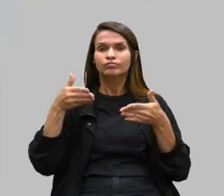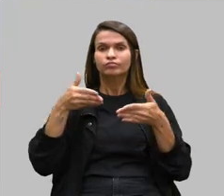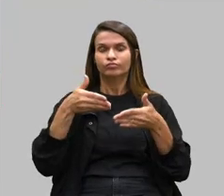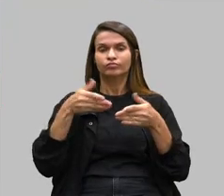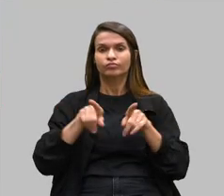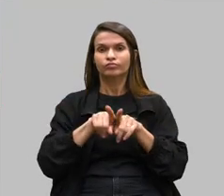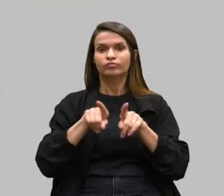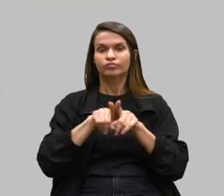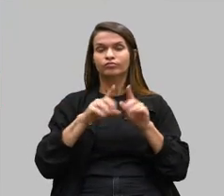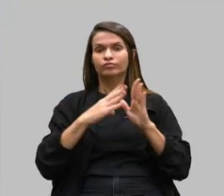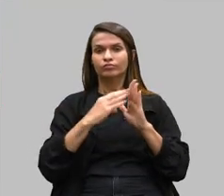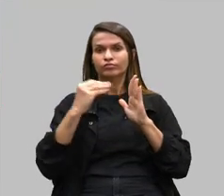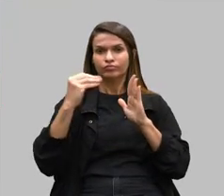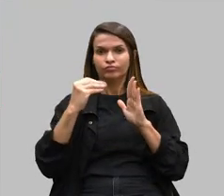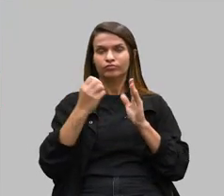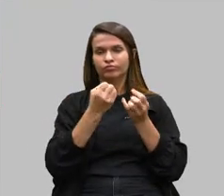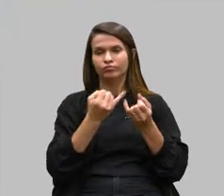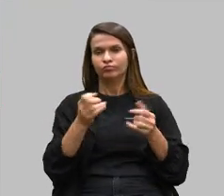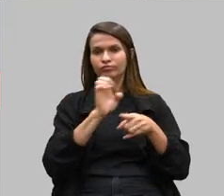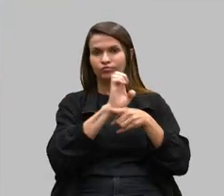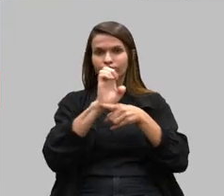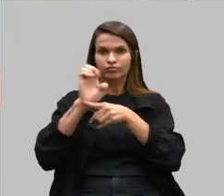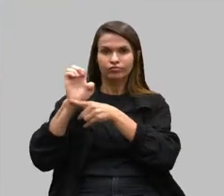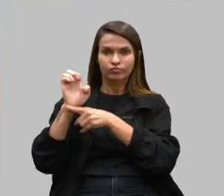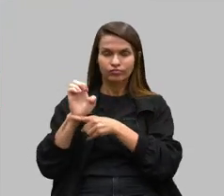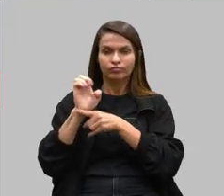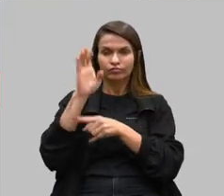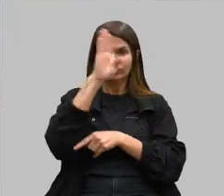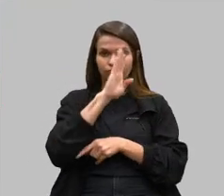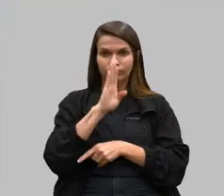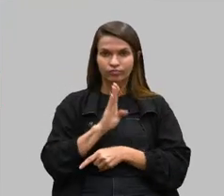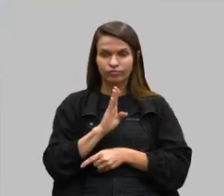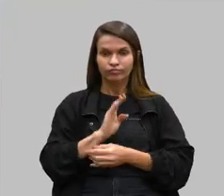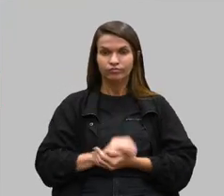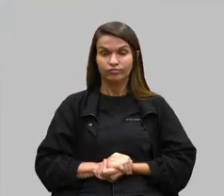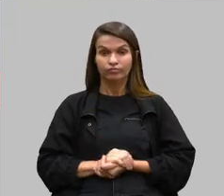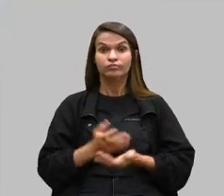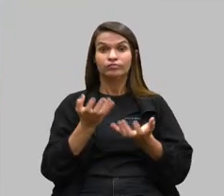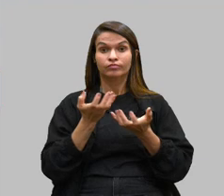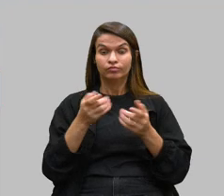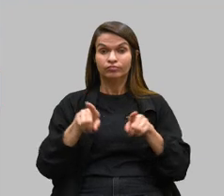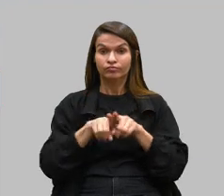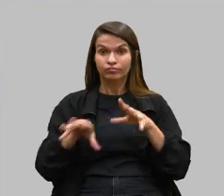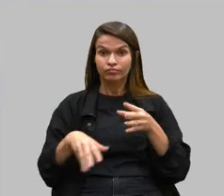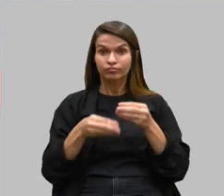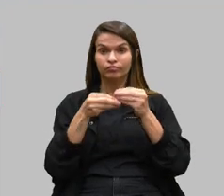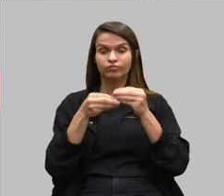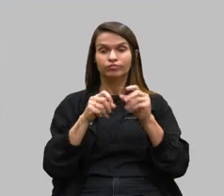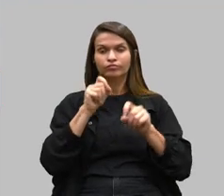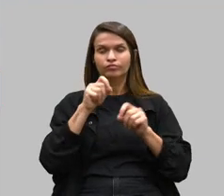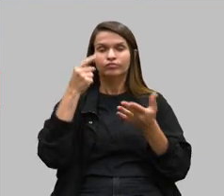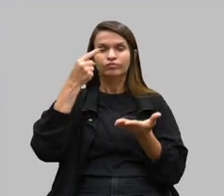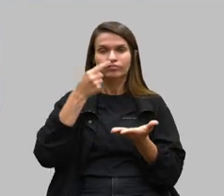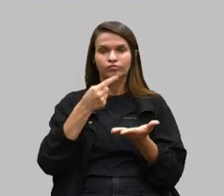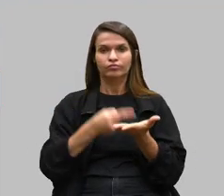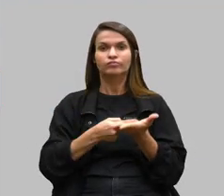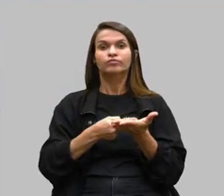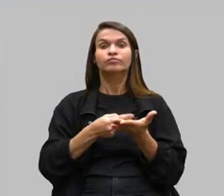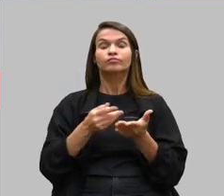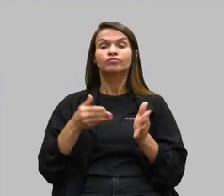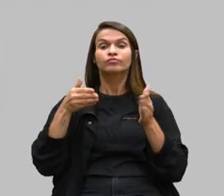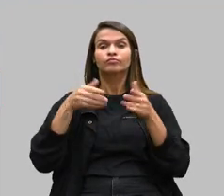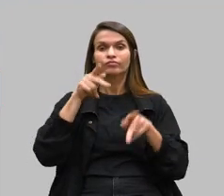de exemplo a vários Estados da Federação quero aqui dizer que o nosso compromisso é com o povo